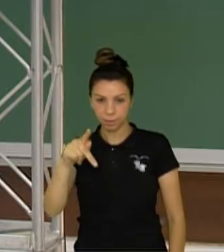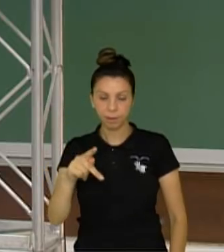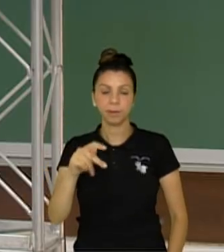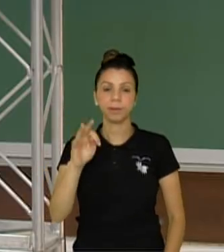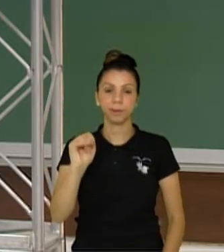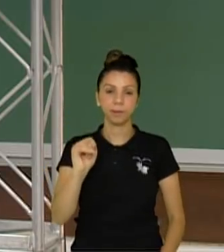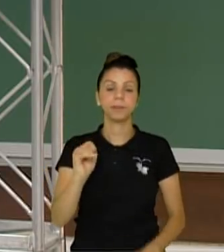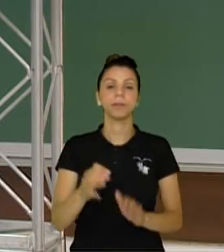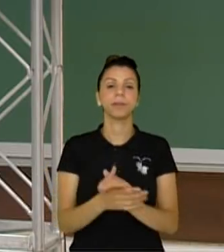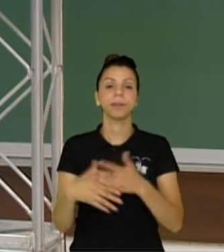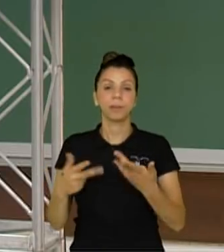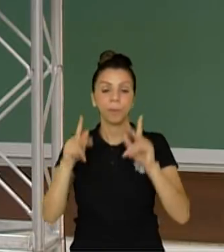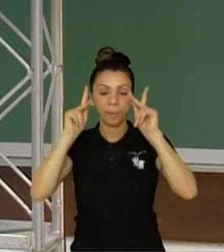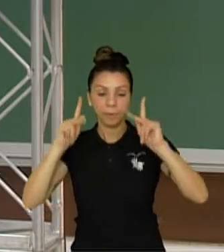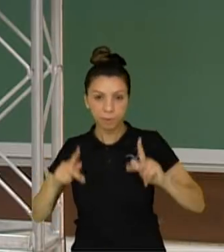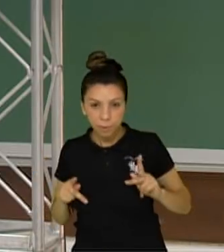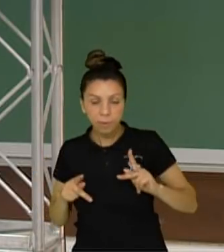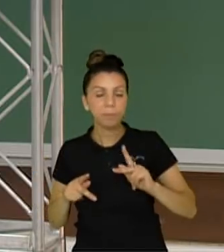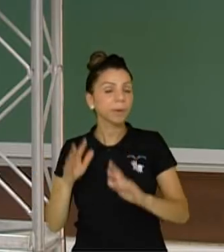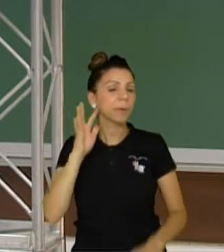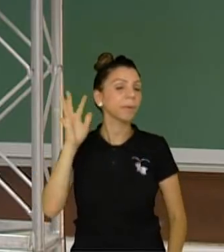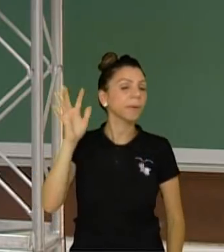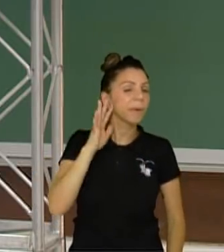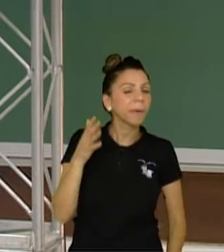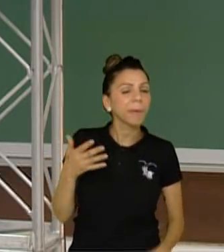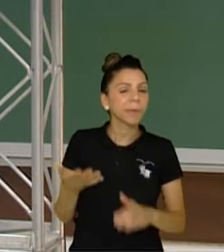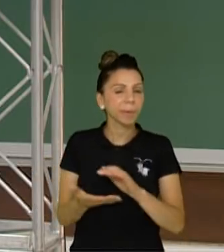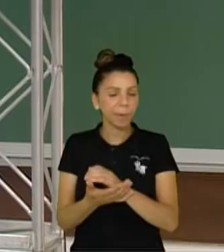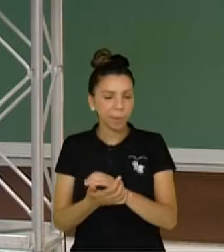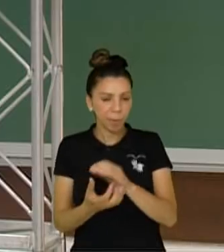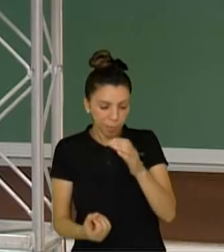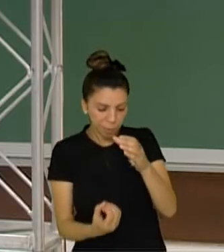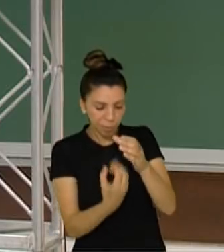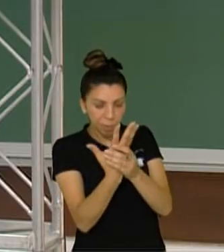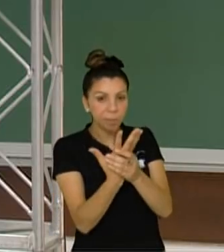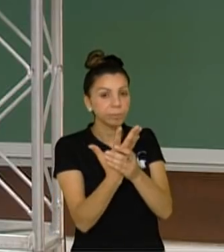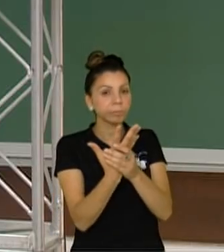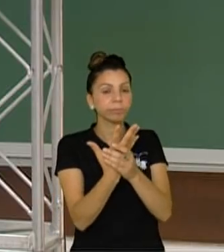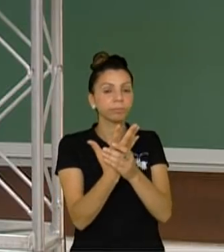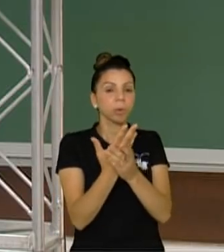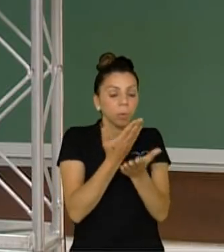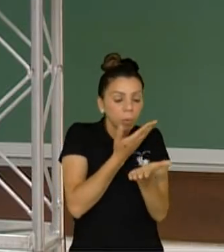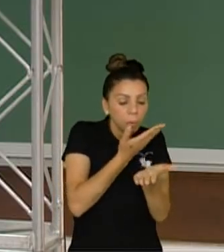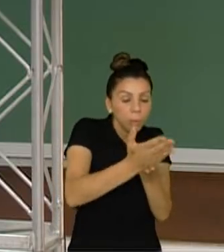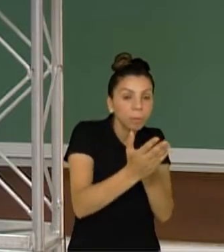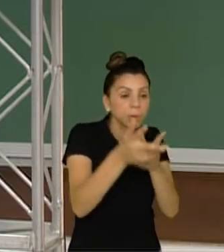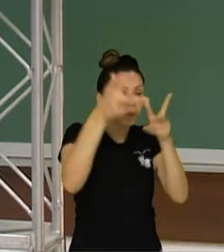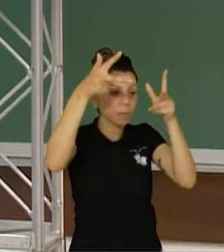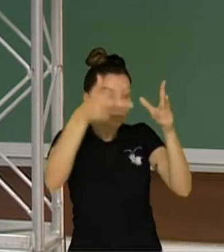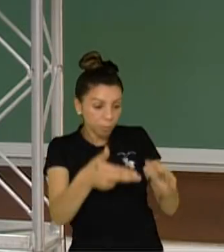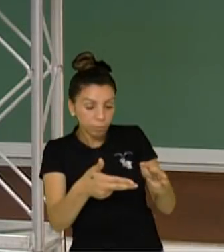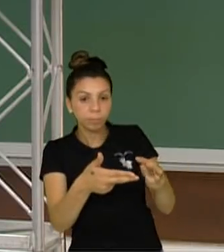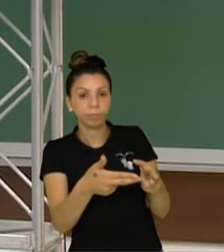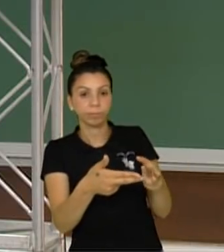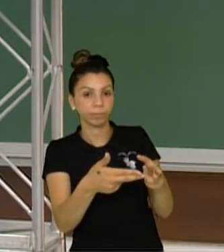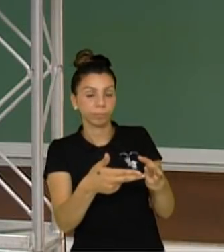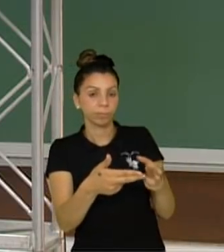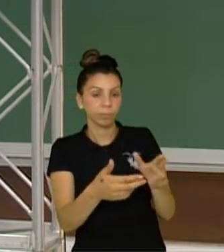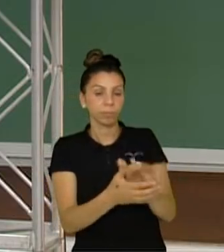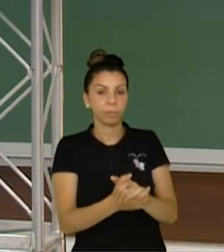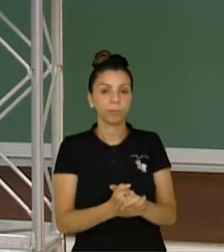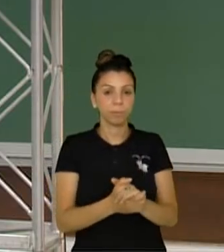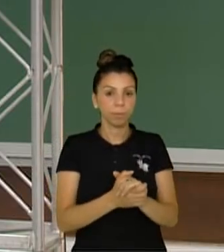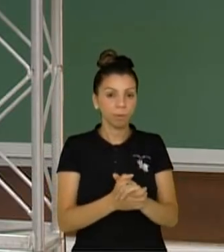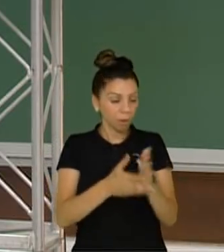humano originava-se da mesma fonte. Então, o ser humano teve o mesmo começo, a mesma fonte, ou